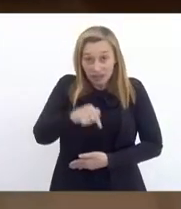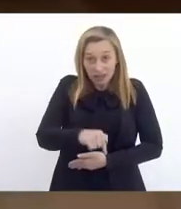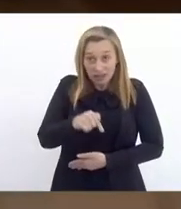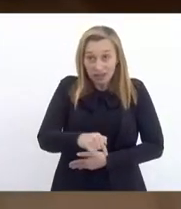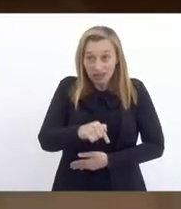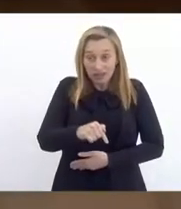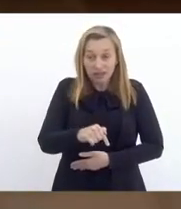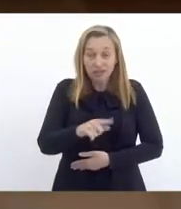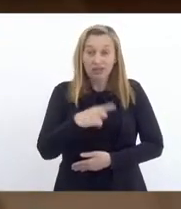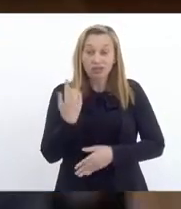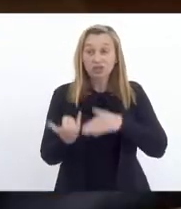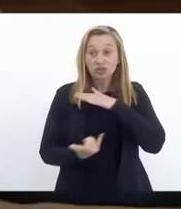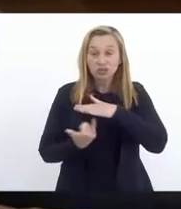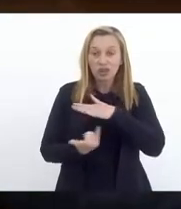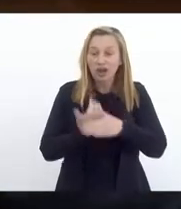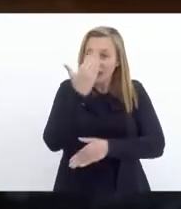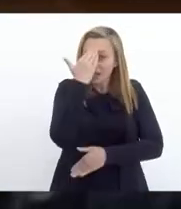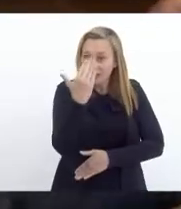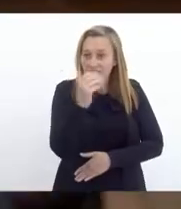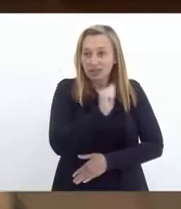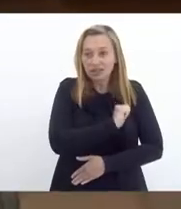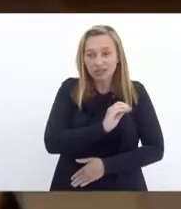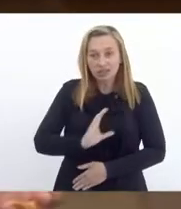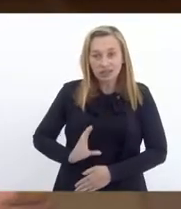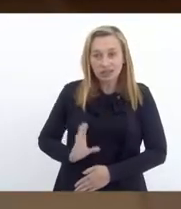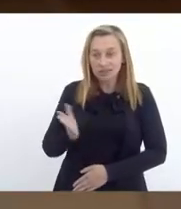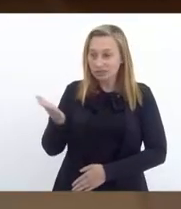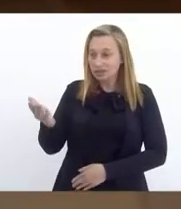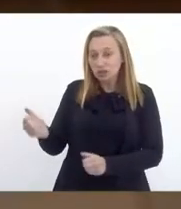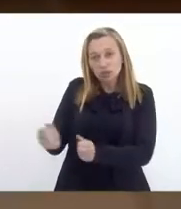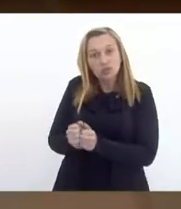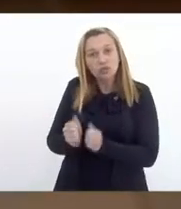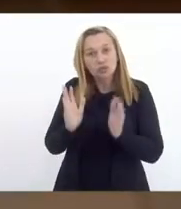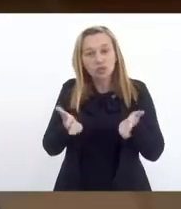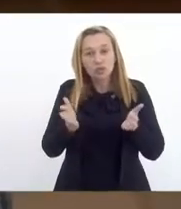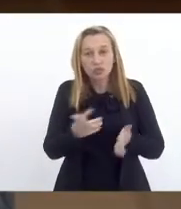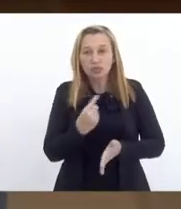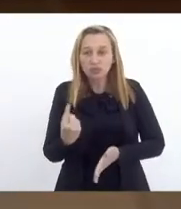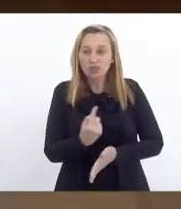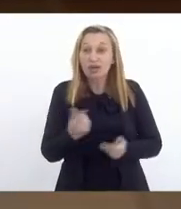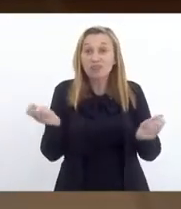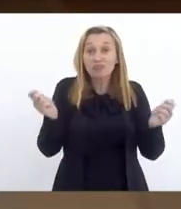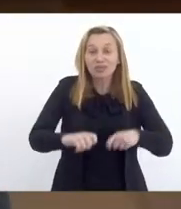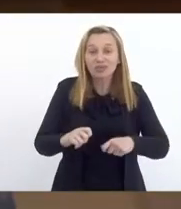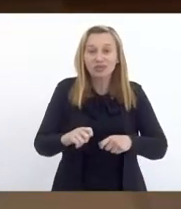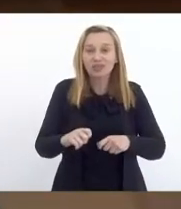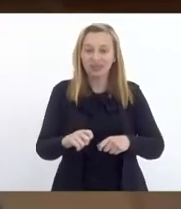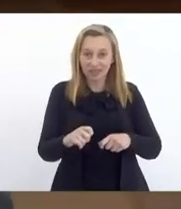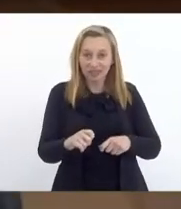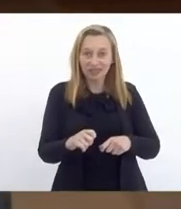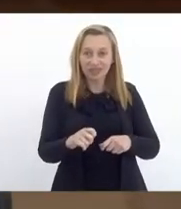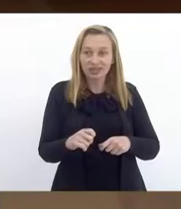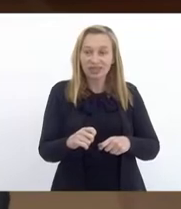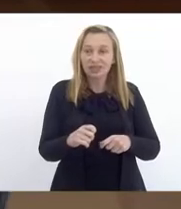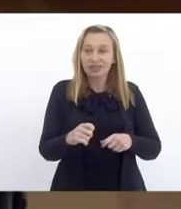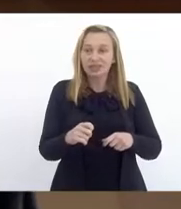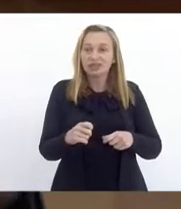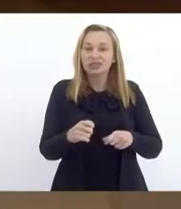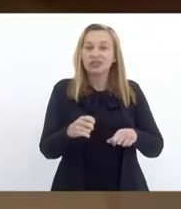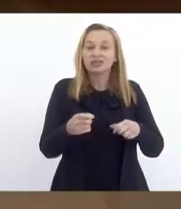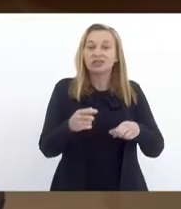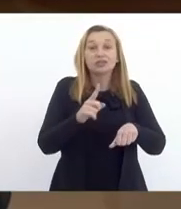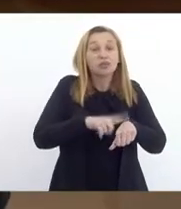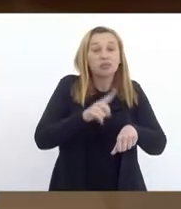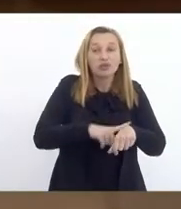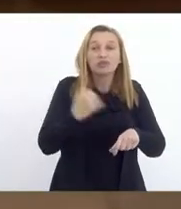nossa instituição, agradecer a André aqui presente com a gente hoje, dar a possibilidade desse debate, que é extremamente